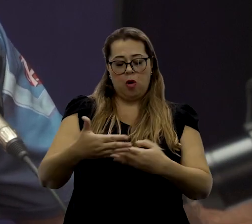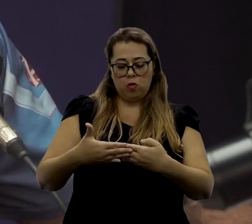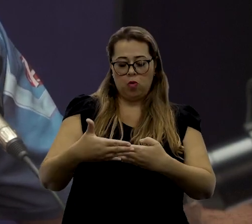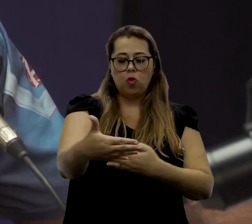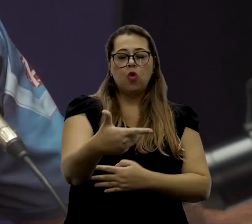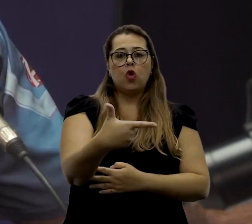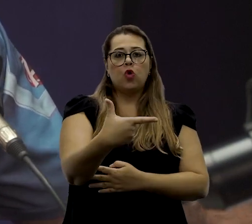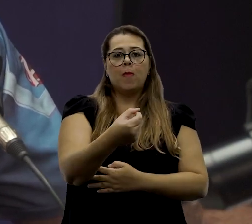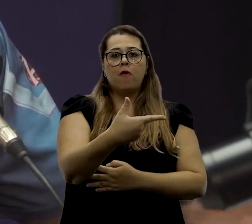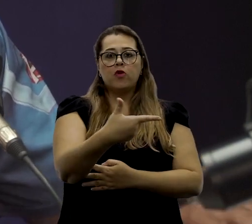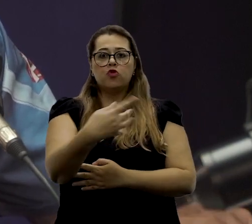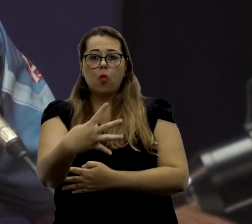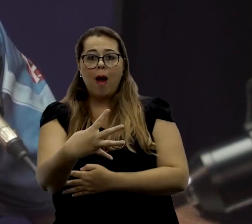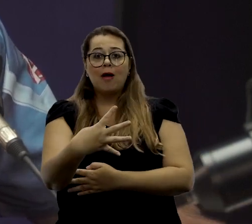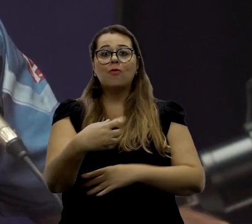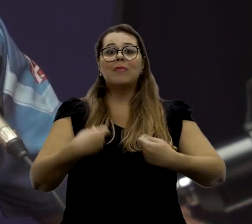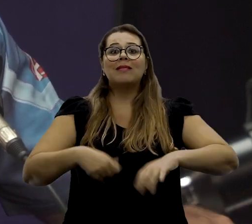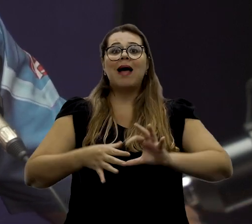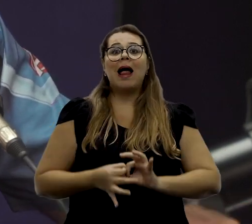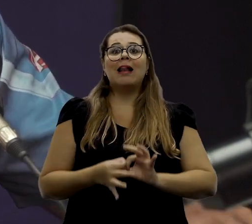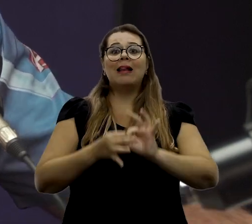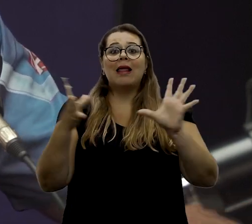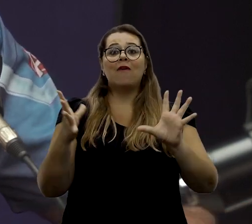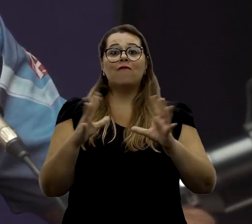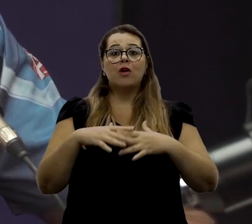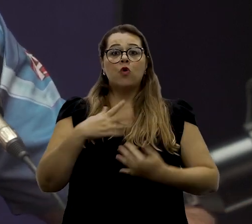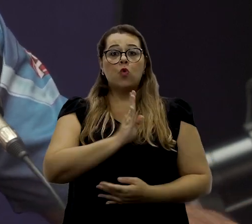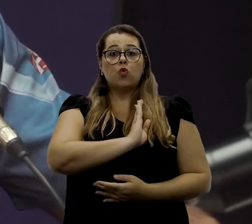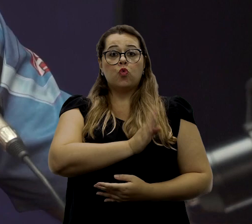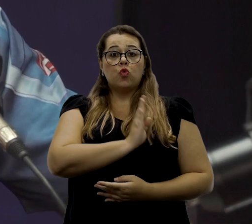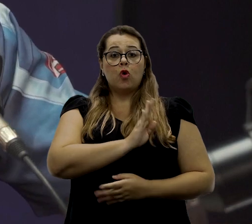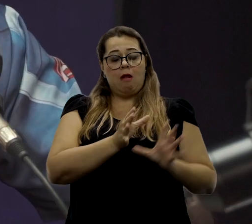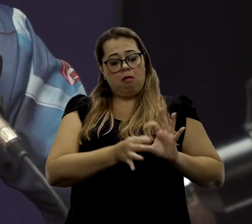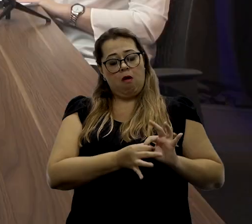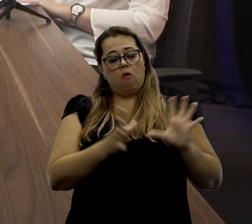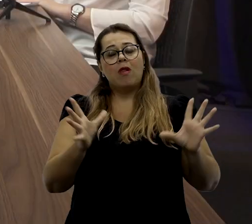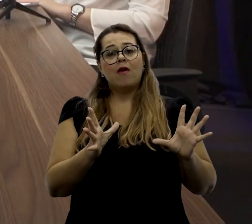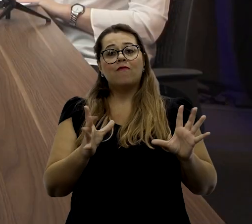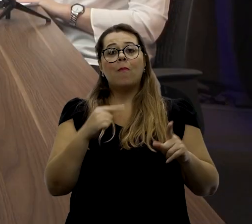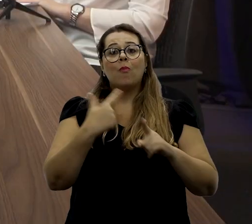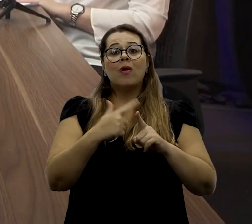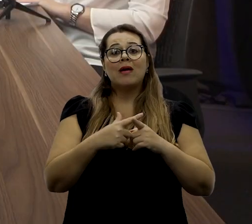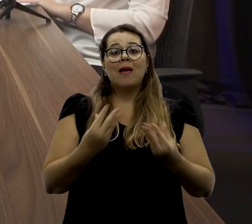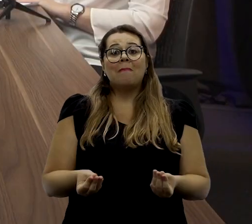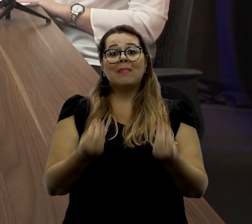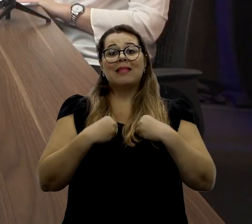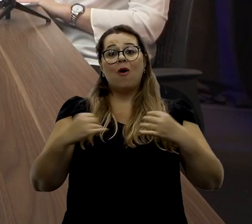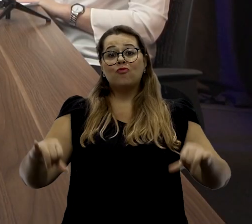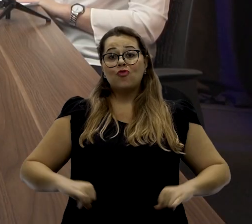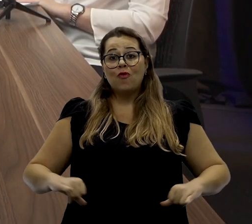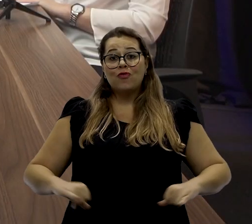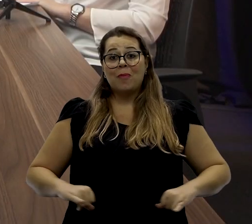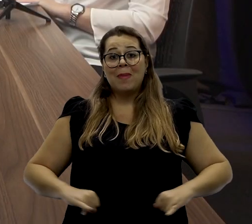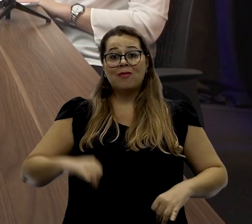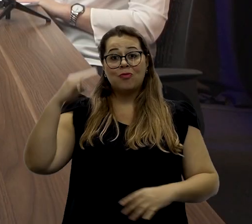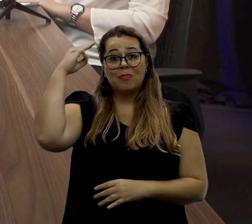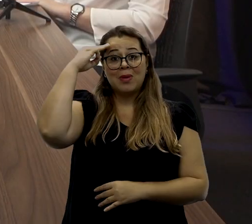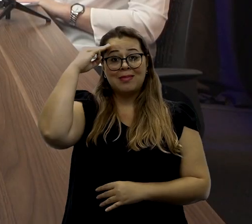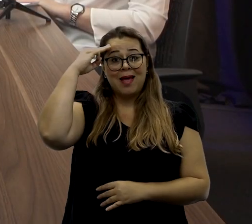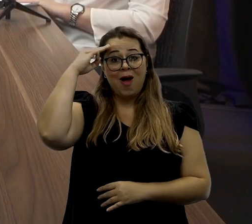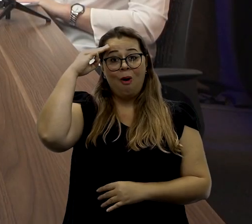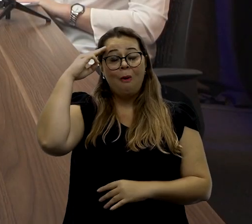coração livre de coisas que te causam sofrimento mental, sofrimento emocional. E se aproximar,